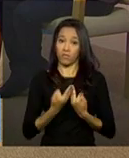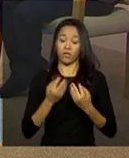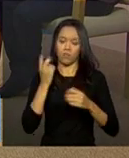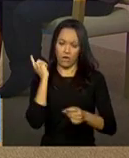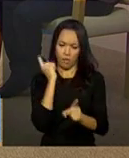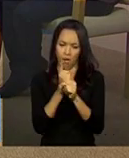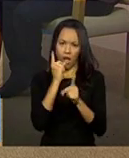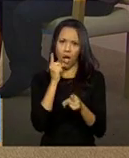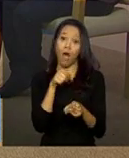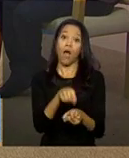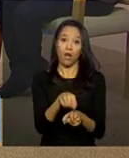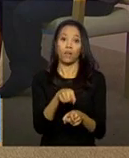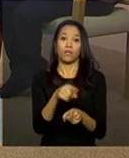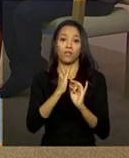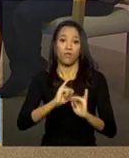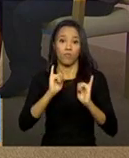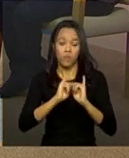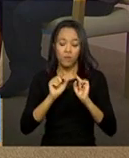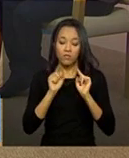depois de garimpada, achada,